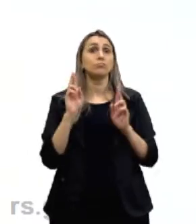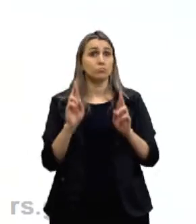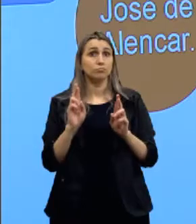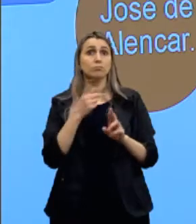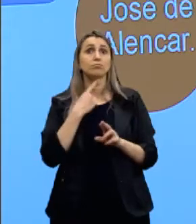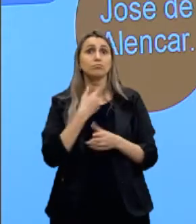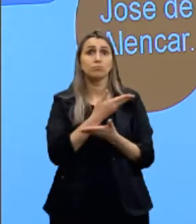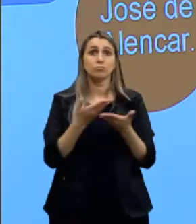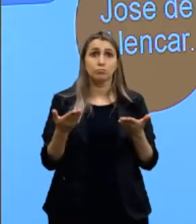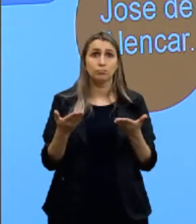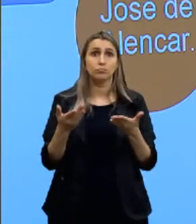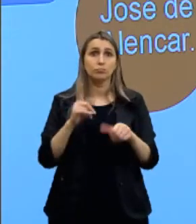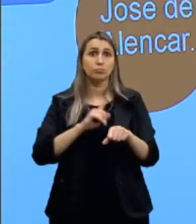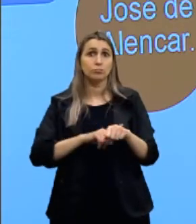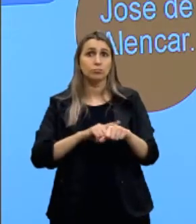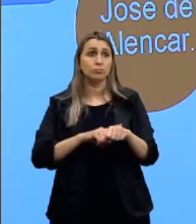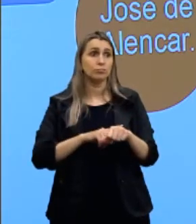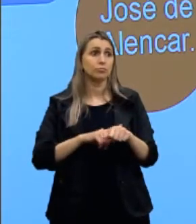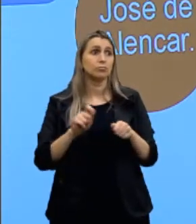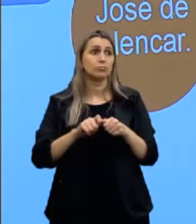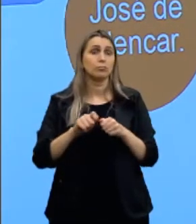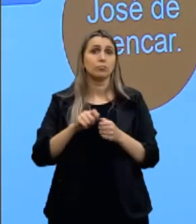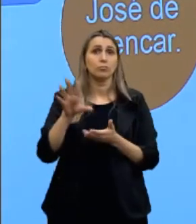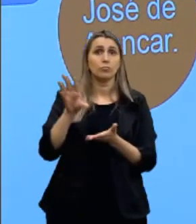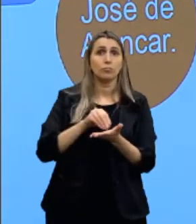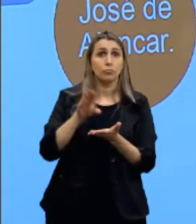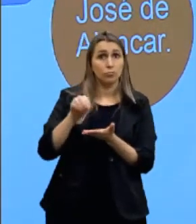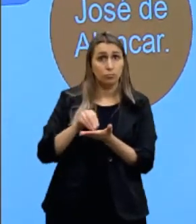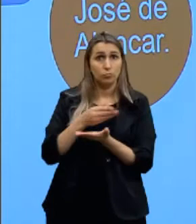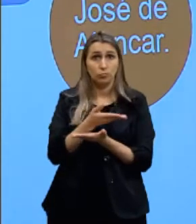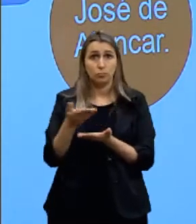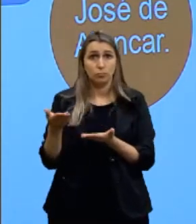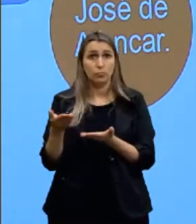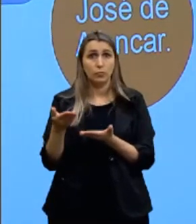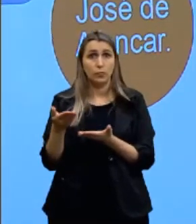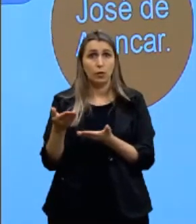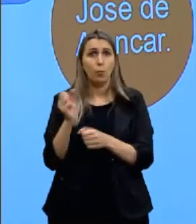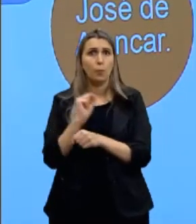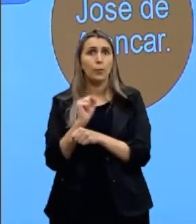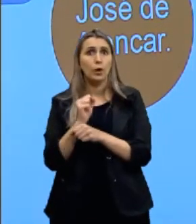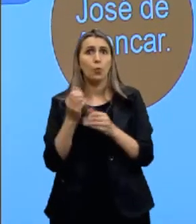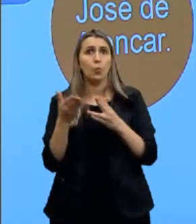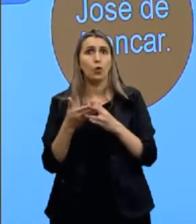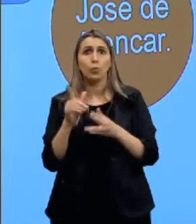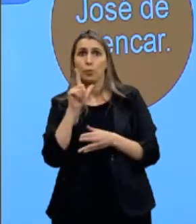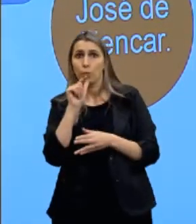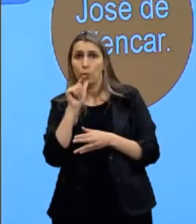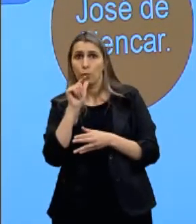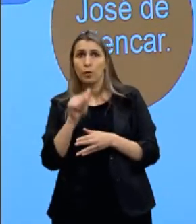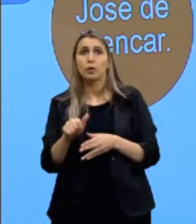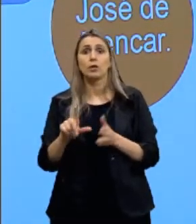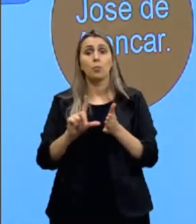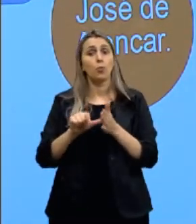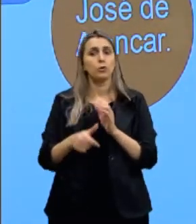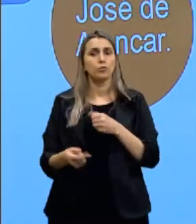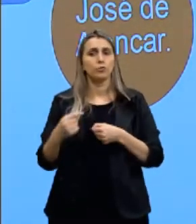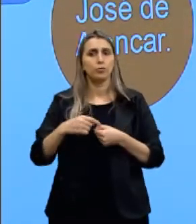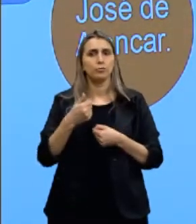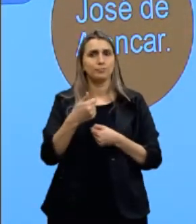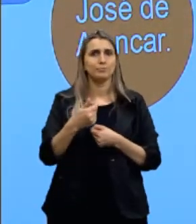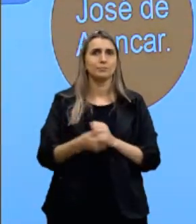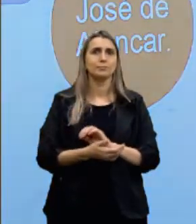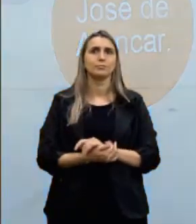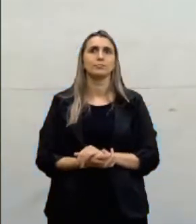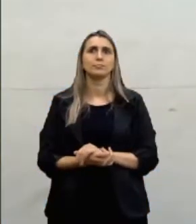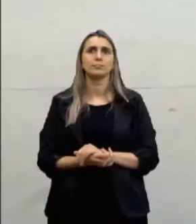que você estejam gostando até o momento cara fazendo as anotações de vocês eu vou só parar um pouquinho para tomar uma água mas a gente já volta tá fiquem